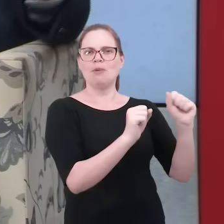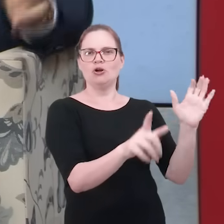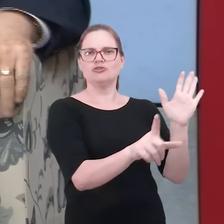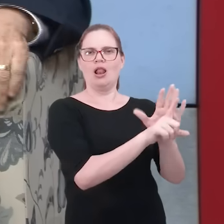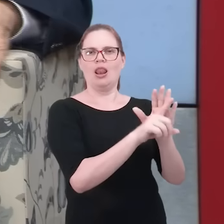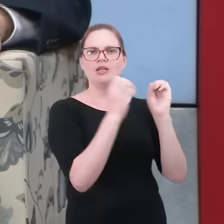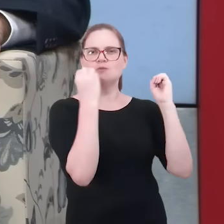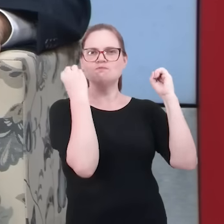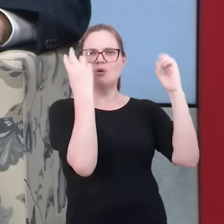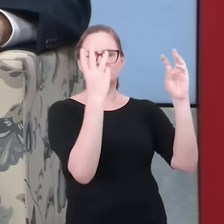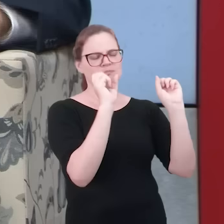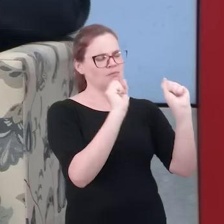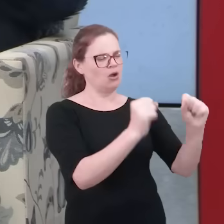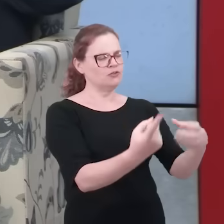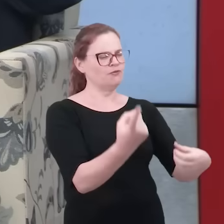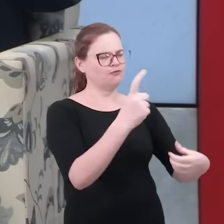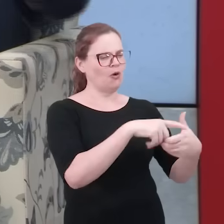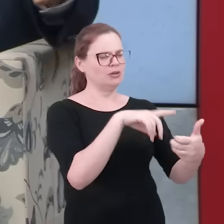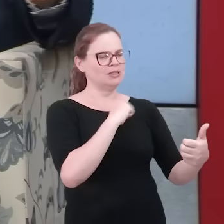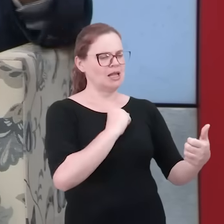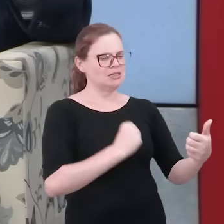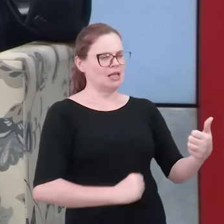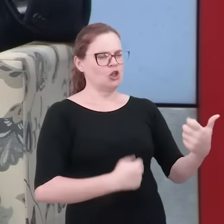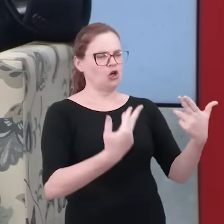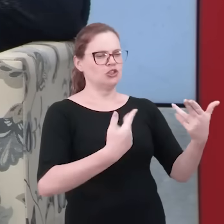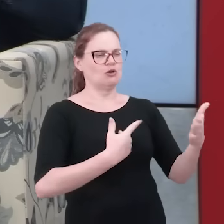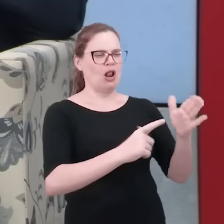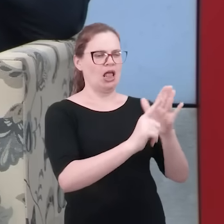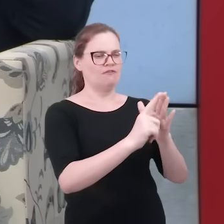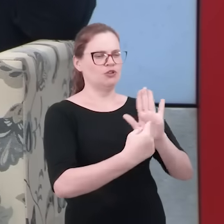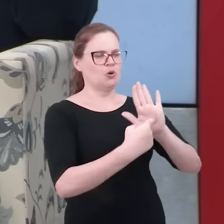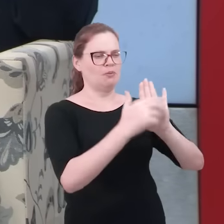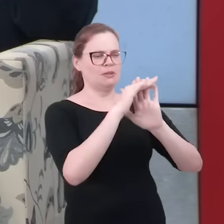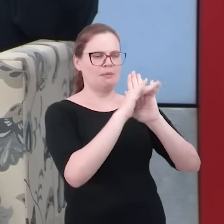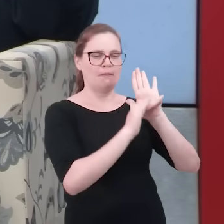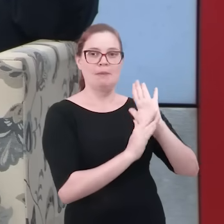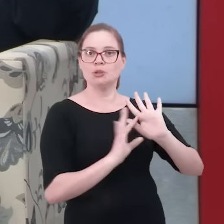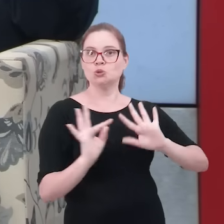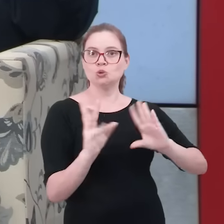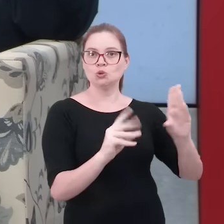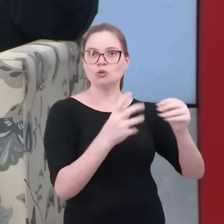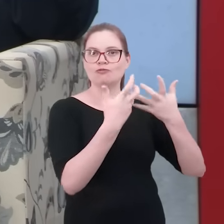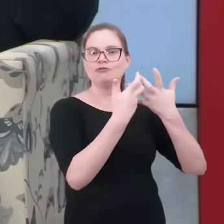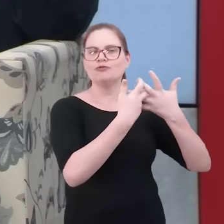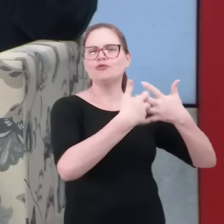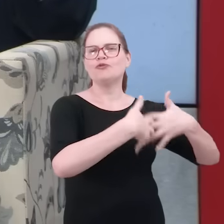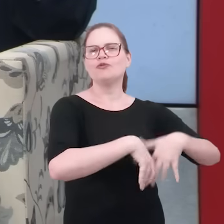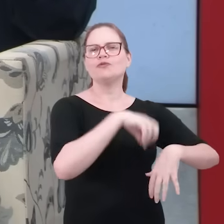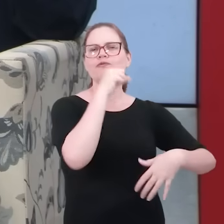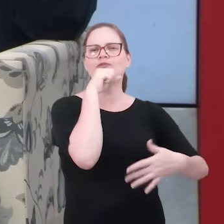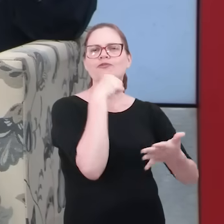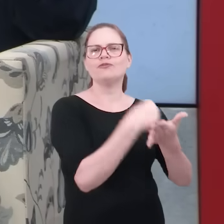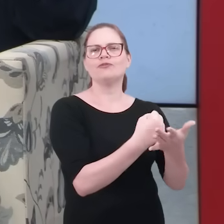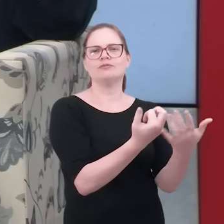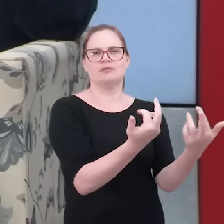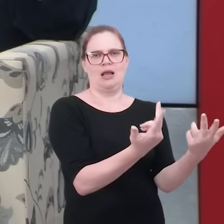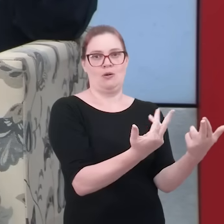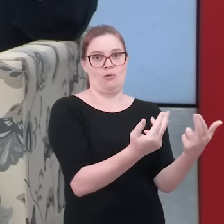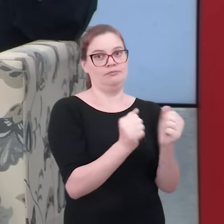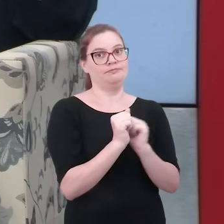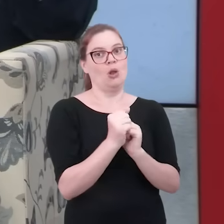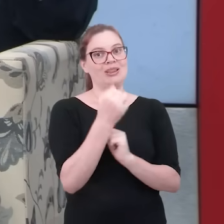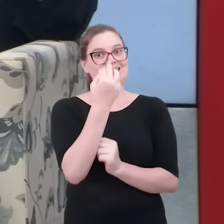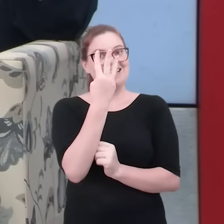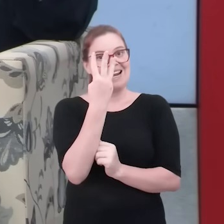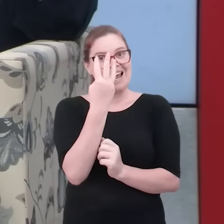volta a lei de Moisés, o sacerdócio levítico, tudo funcionando. Na metade desses